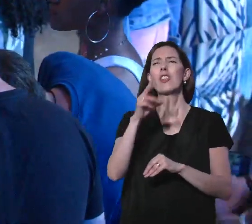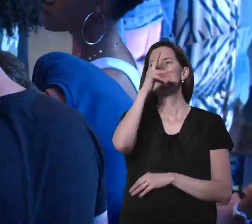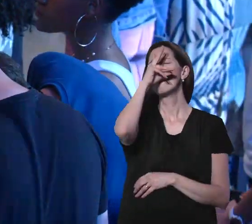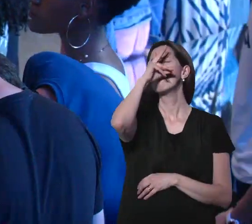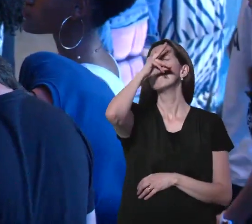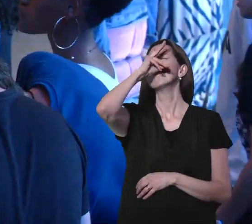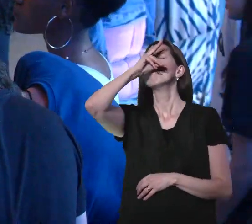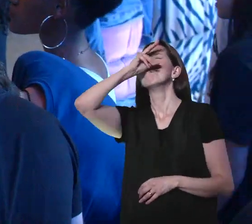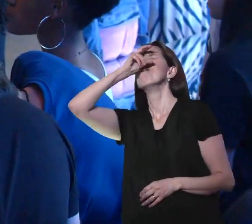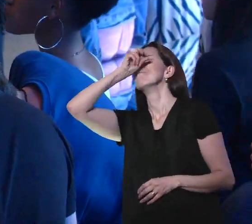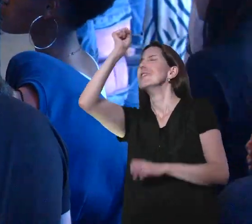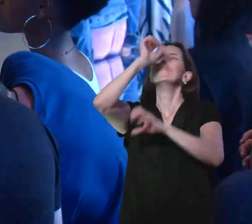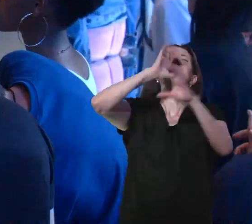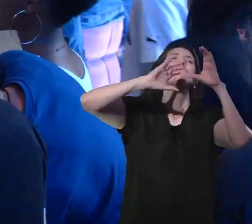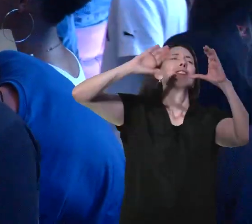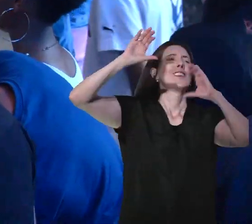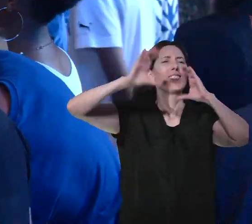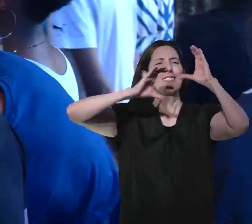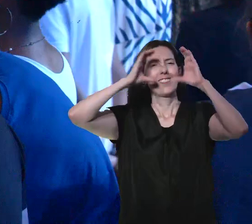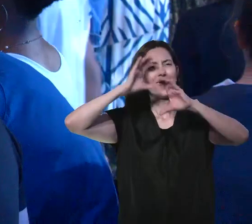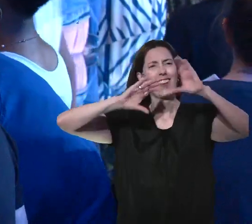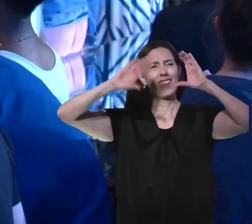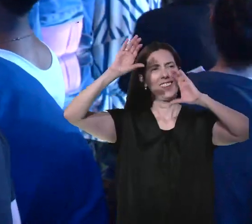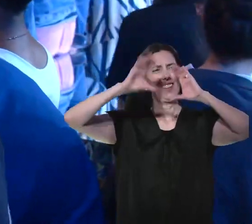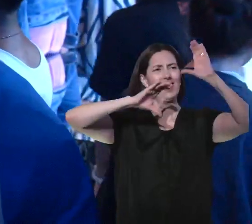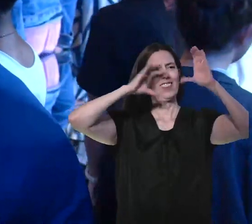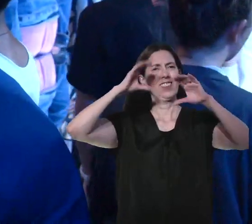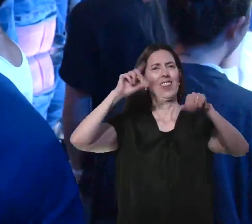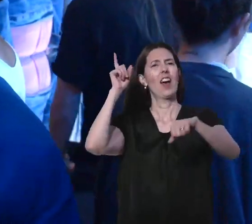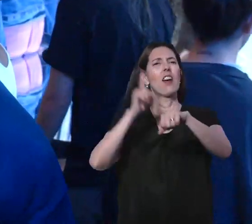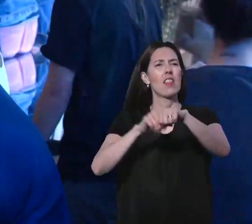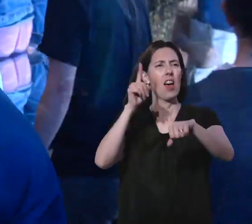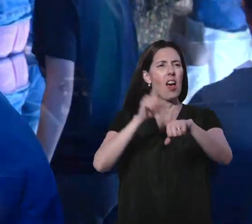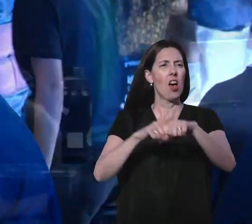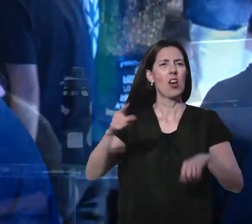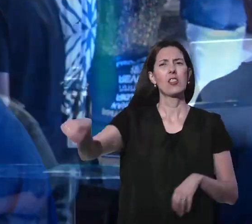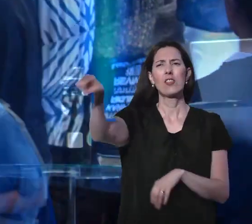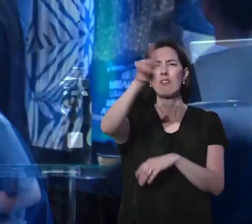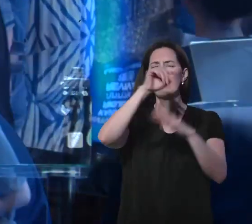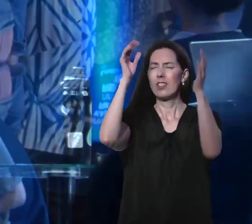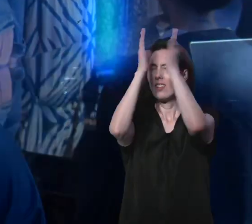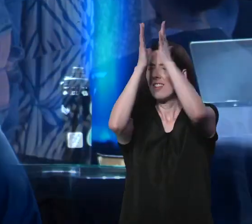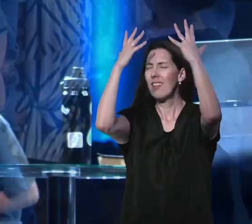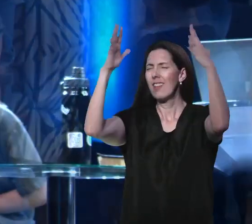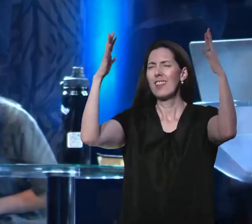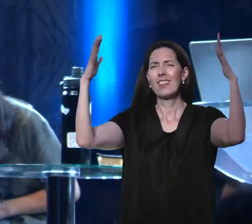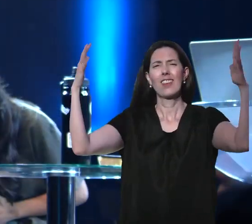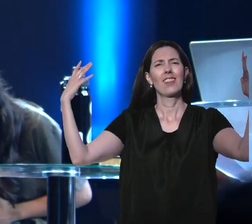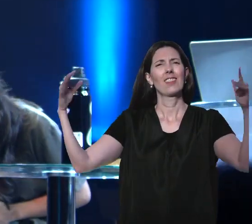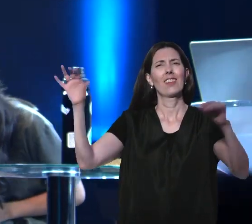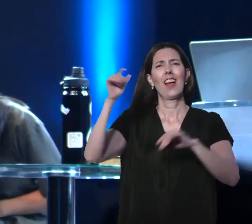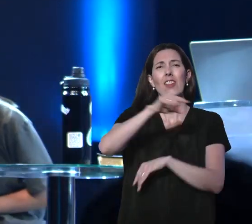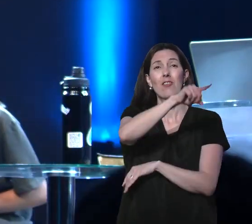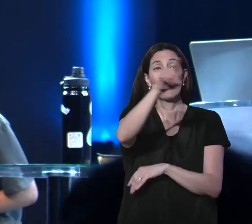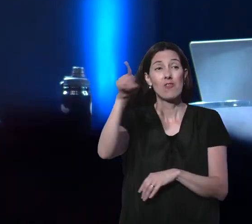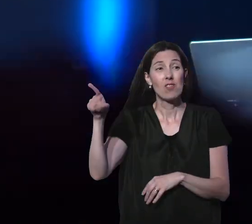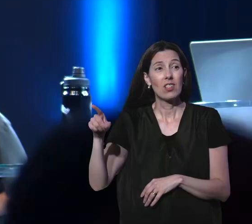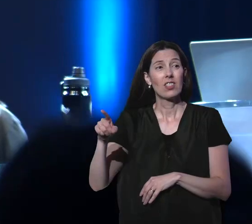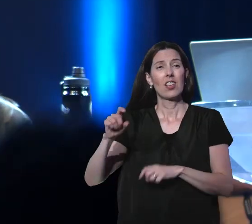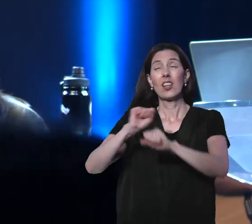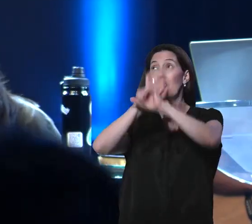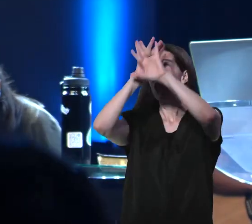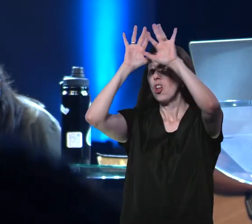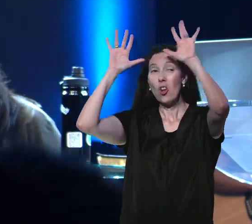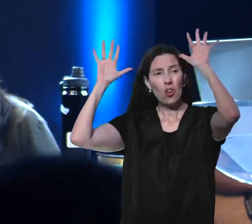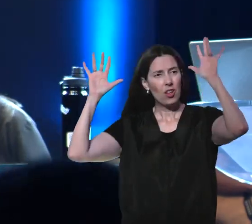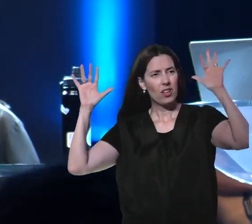forças. Porque a palavra de Deus diz que quando o Senhor é exaltado, quando o Senhor é glorificado, Ele se compadece dos seus